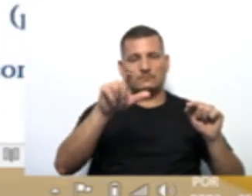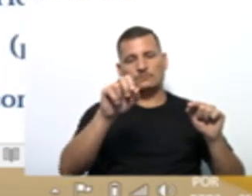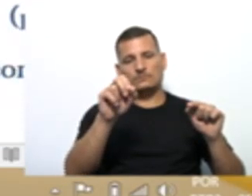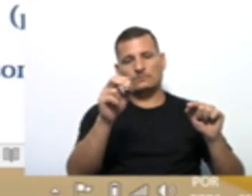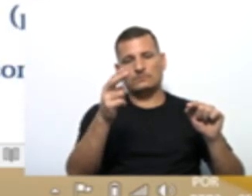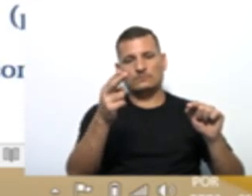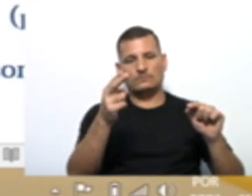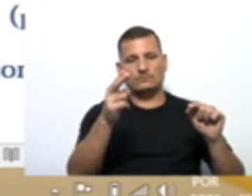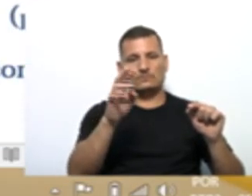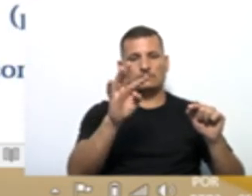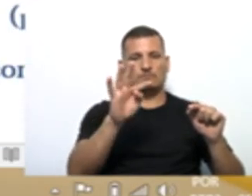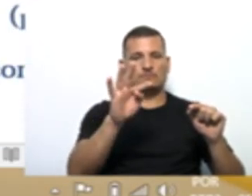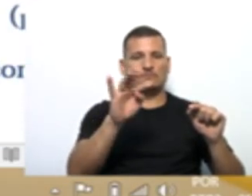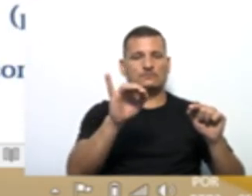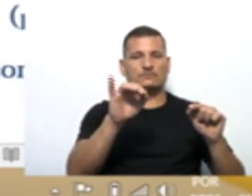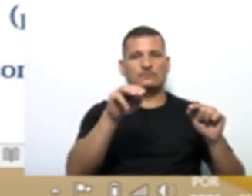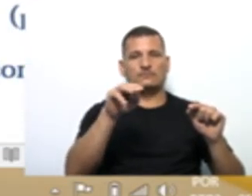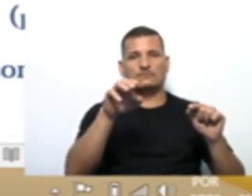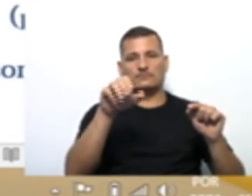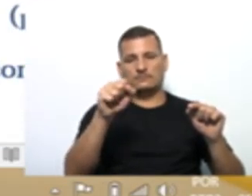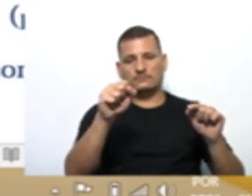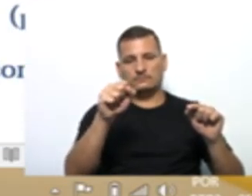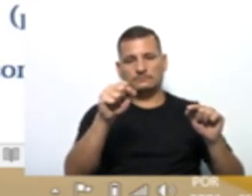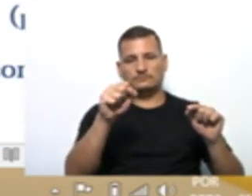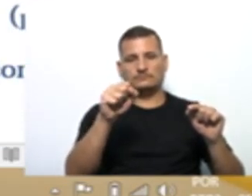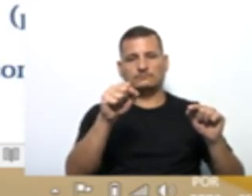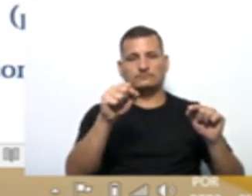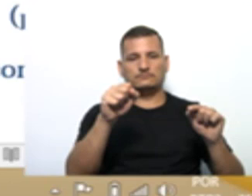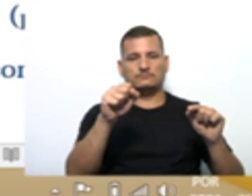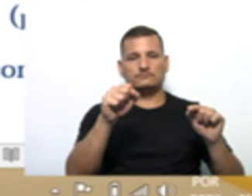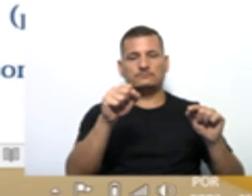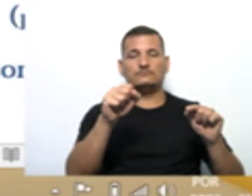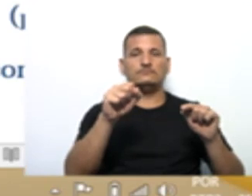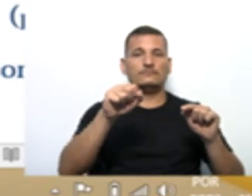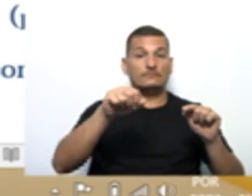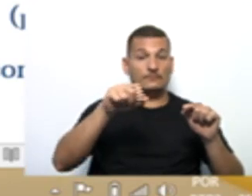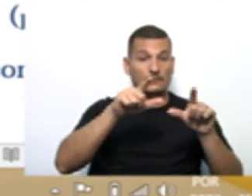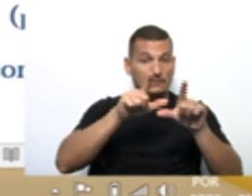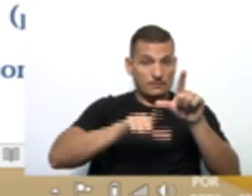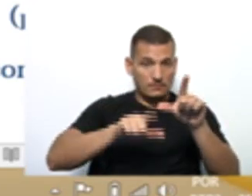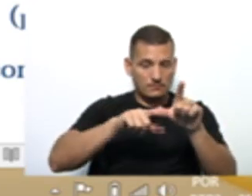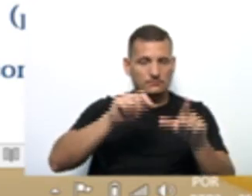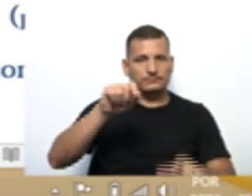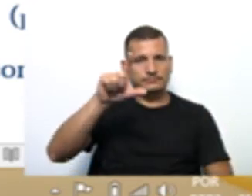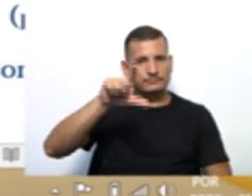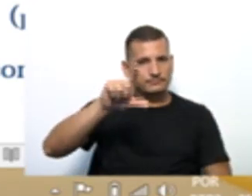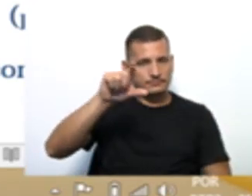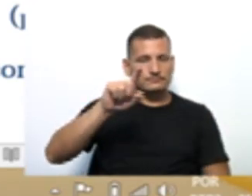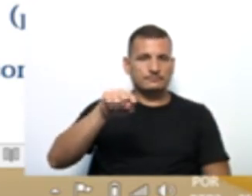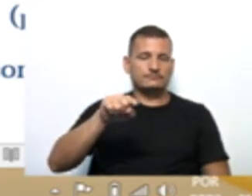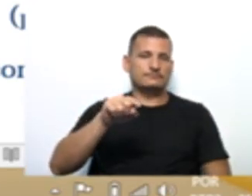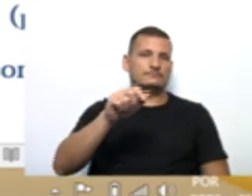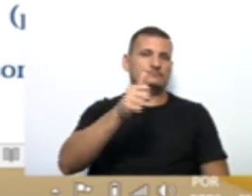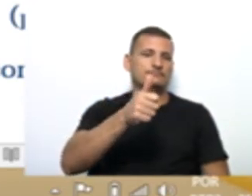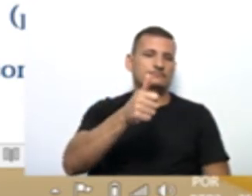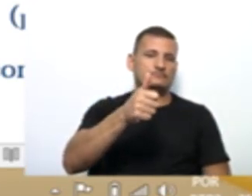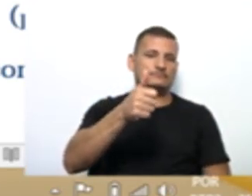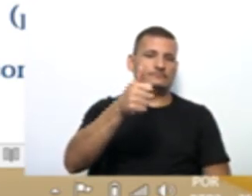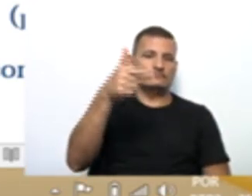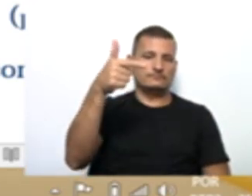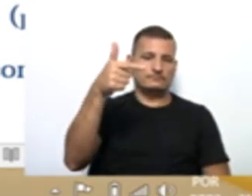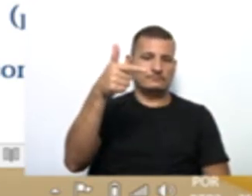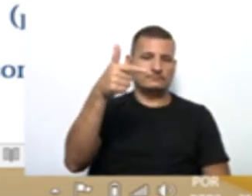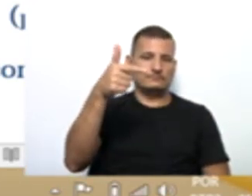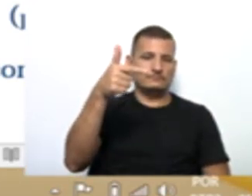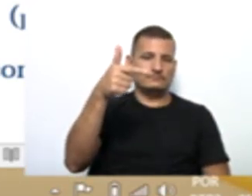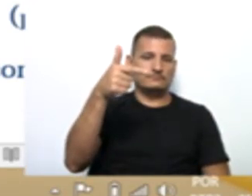Times. O tamanho da fonte recomendado é tamanho 12 para o corpo do texto. E a cor da